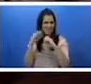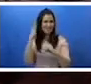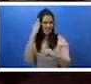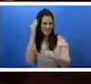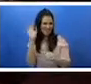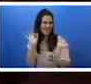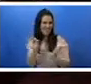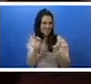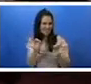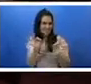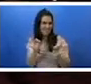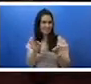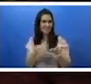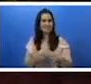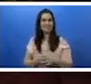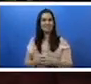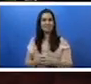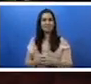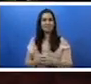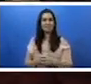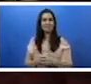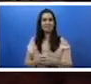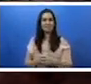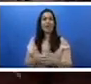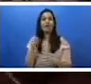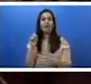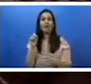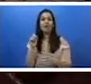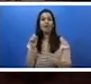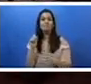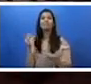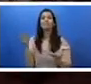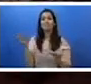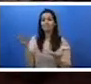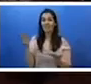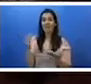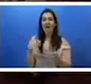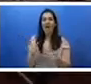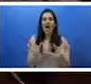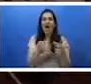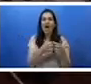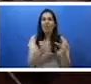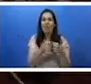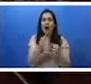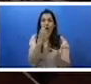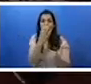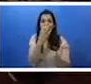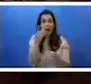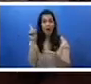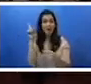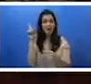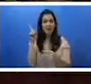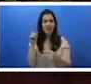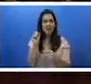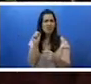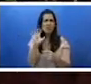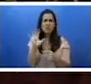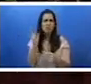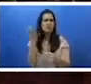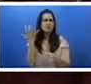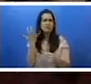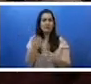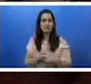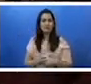mim. Certeza absoluta. É o quê? A turma do Snoopy. E o que será que está acontecendo nessa